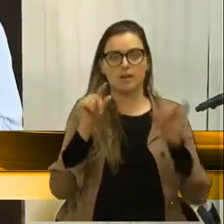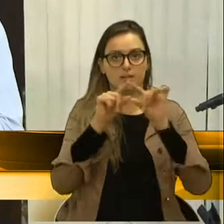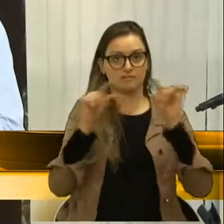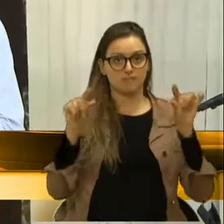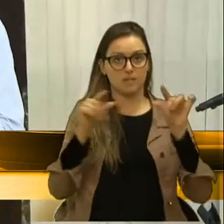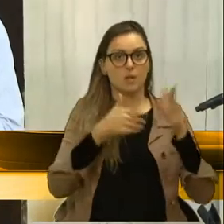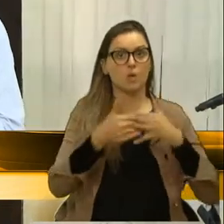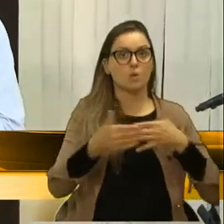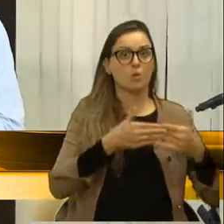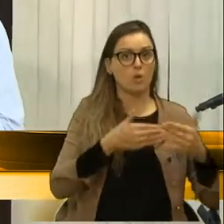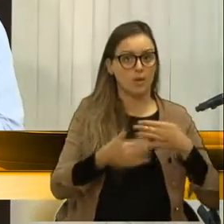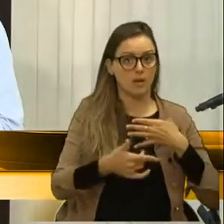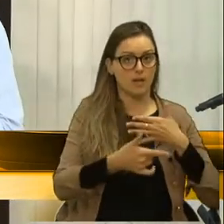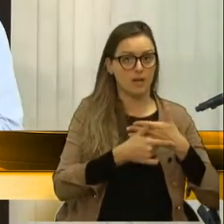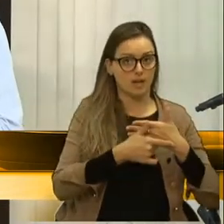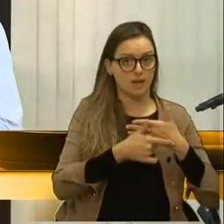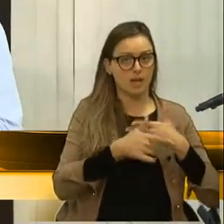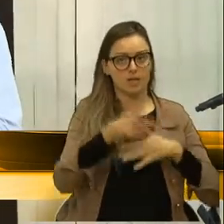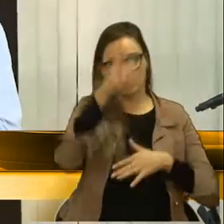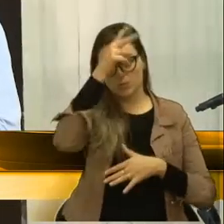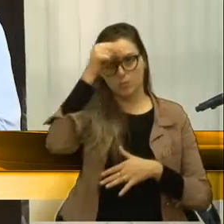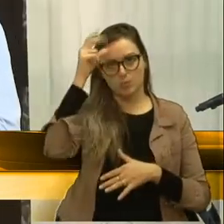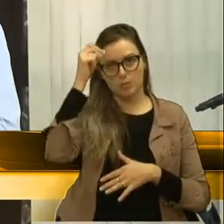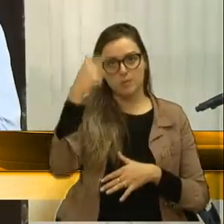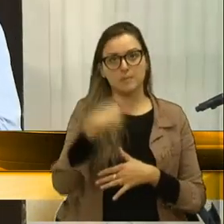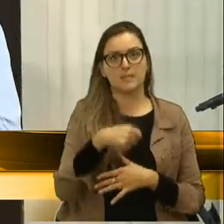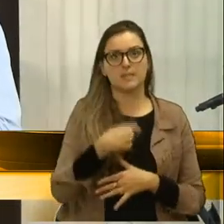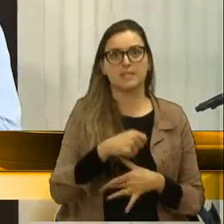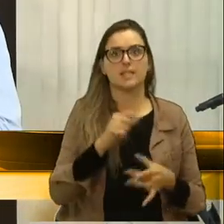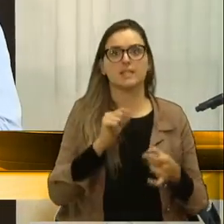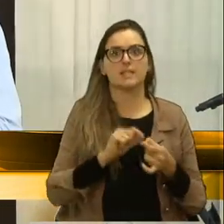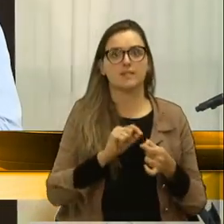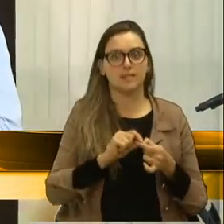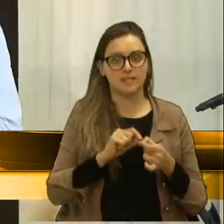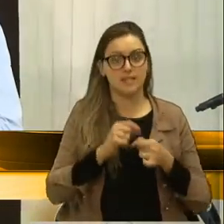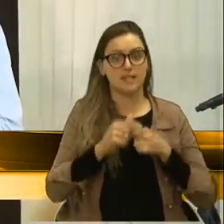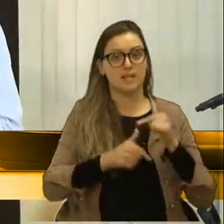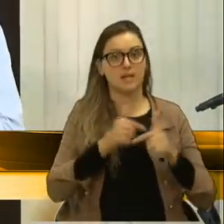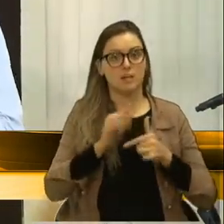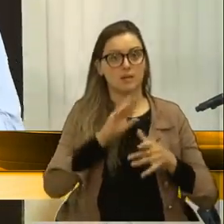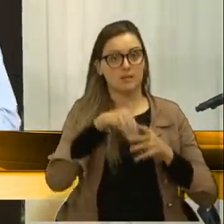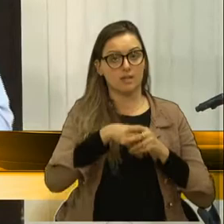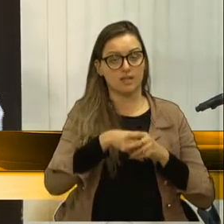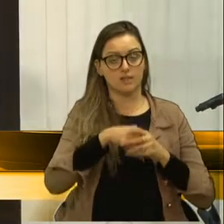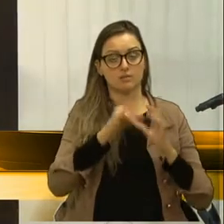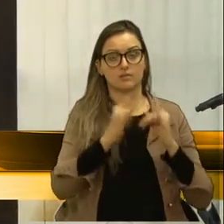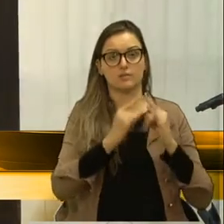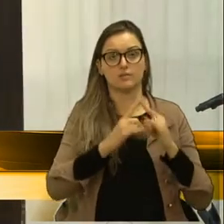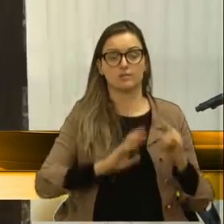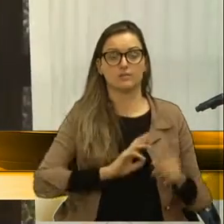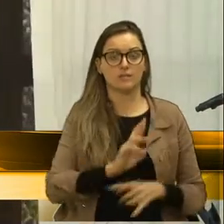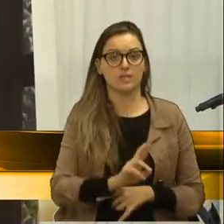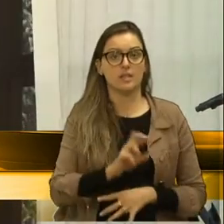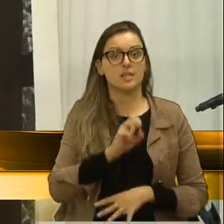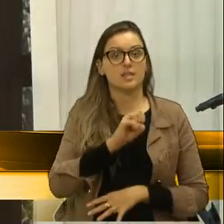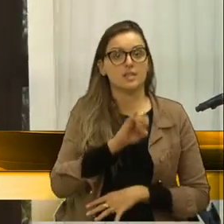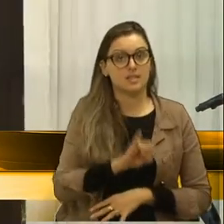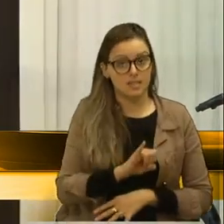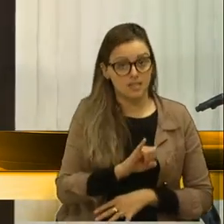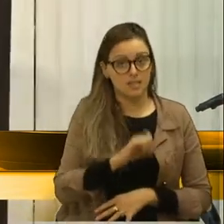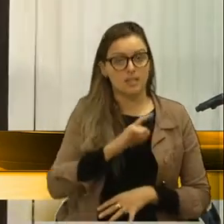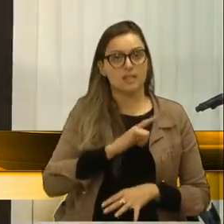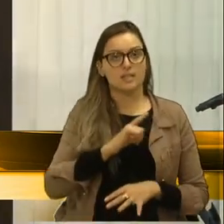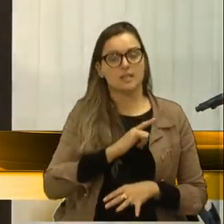qualquer servidor público precisa ser útil para o órgão público que ele representa. À medida que houve,